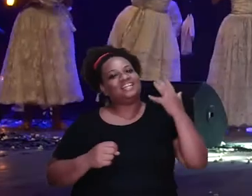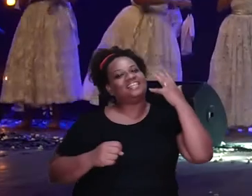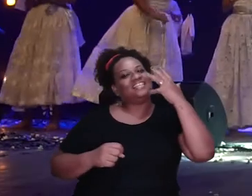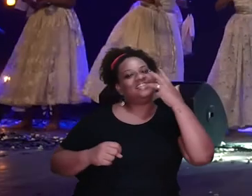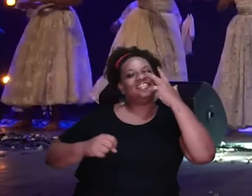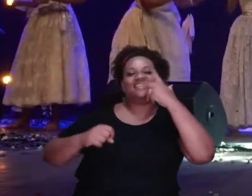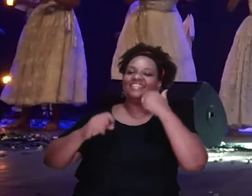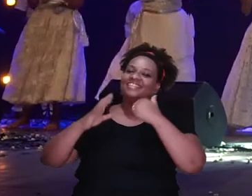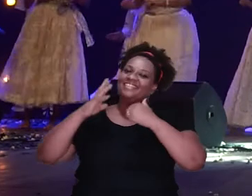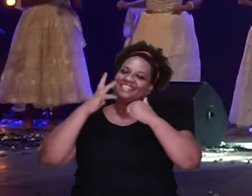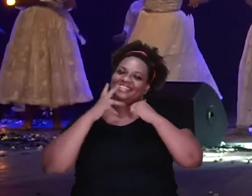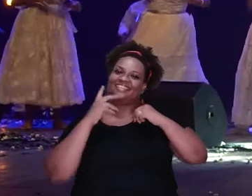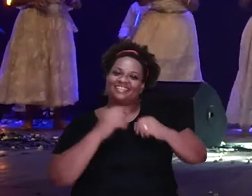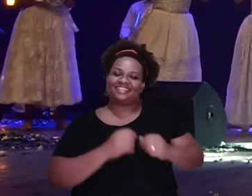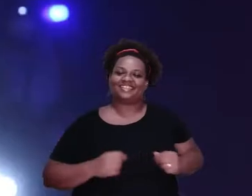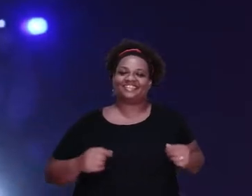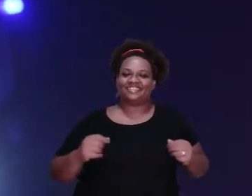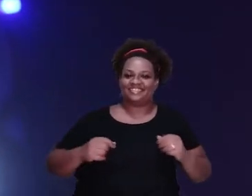linda e